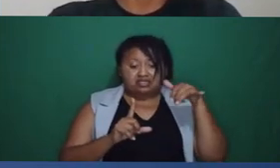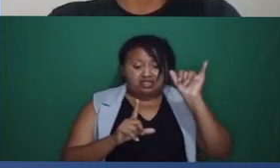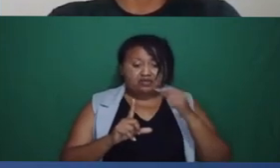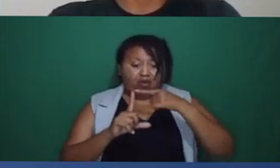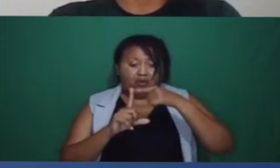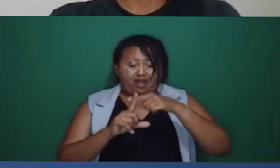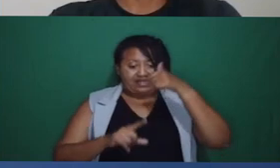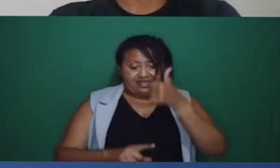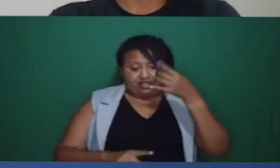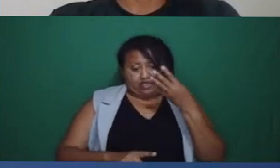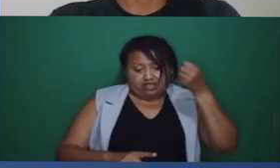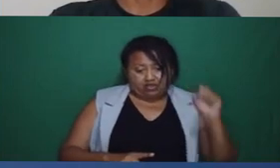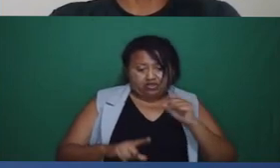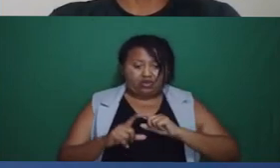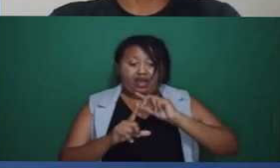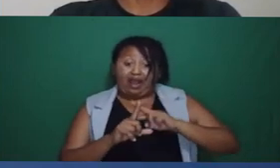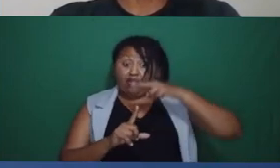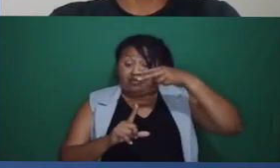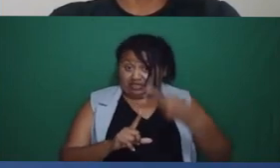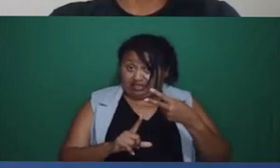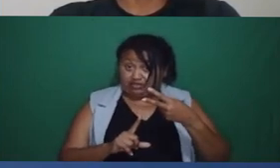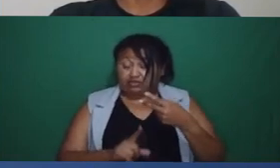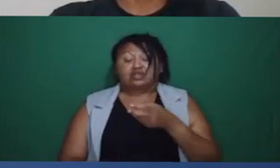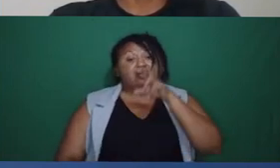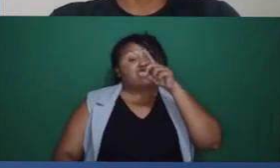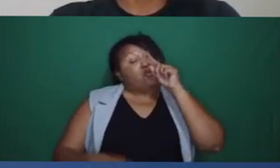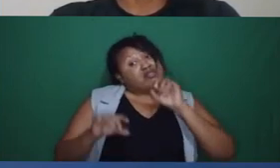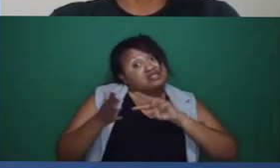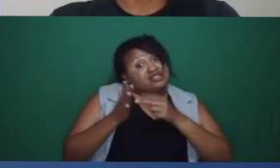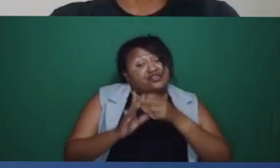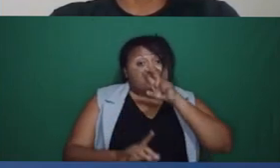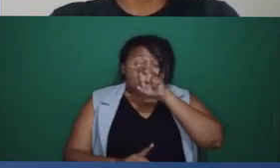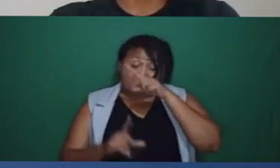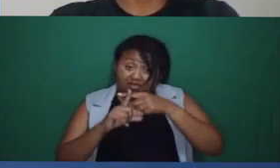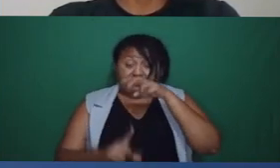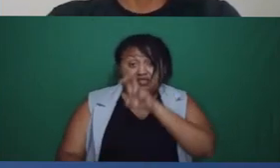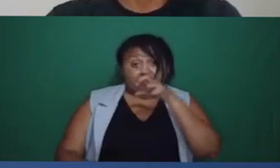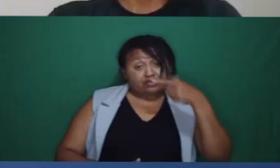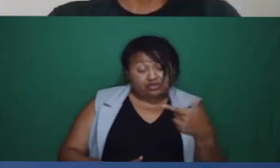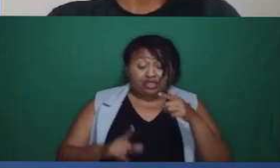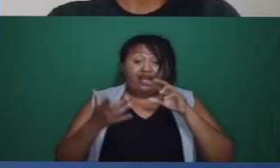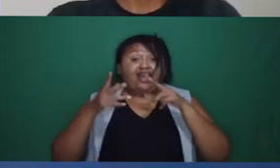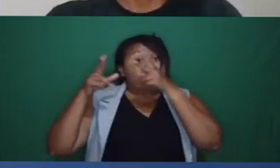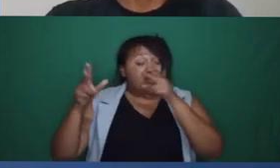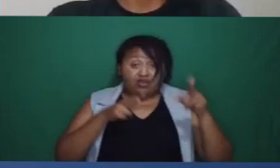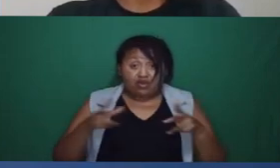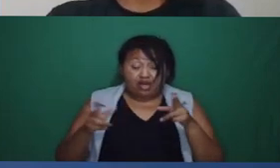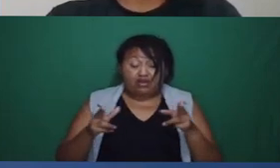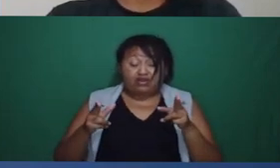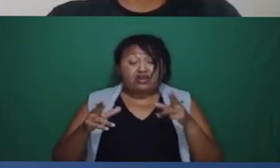+ 148 aumentado em 52 ou seja mais 52 é igual